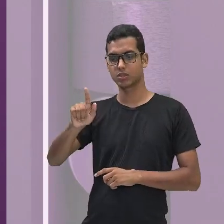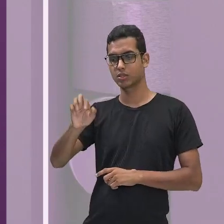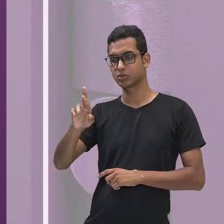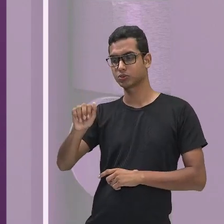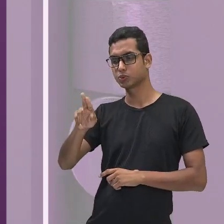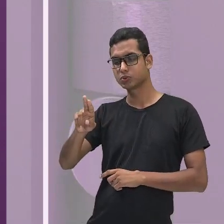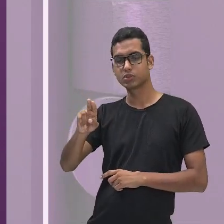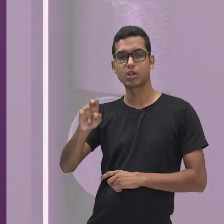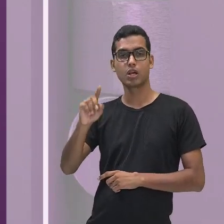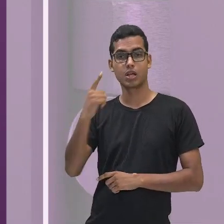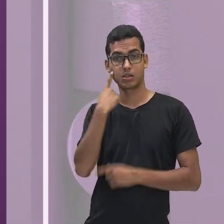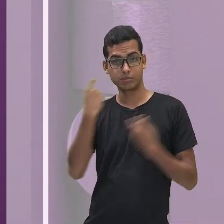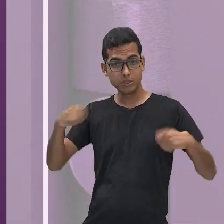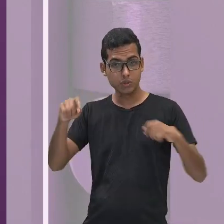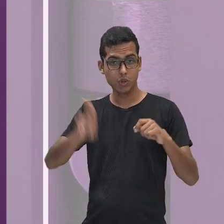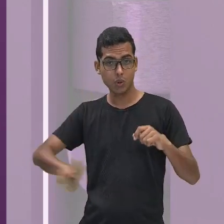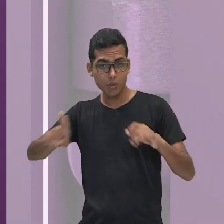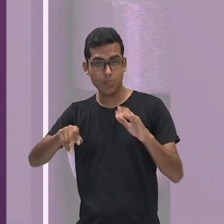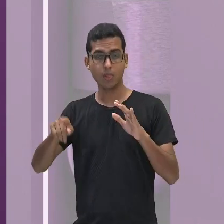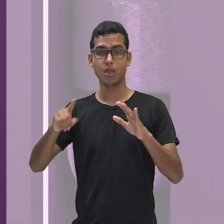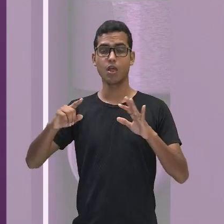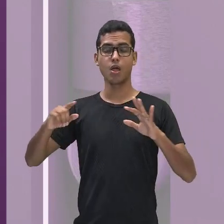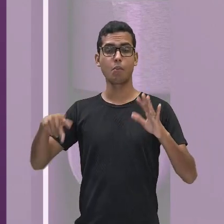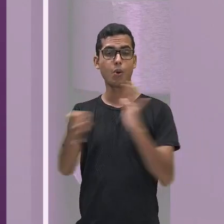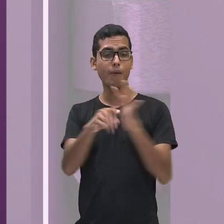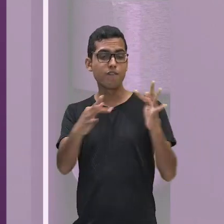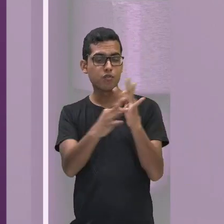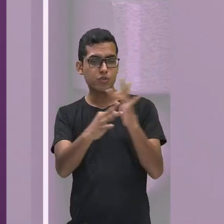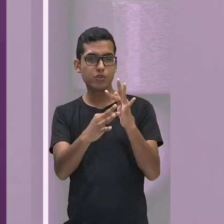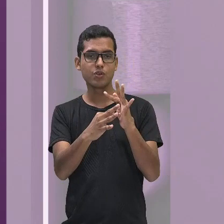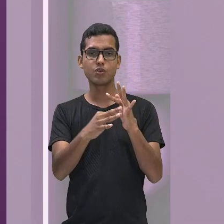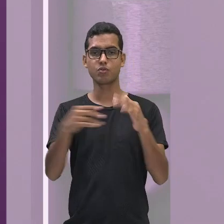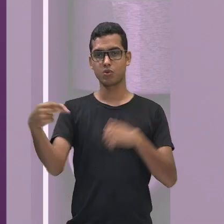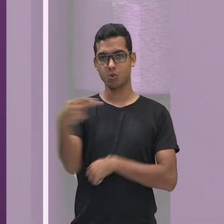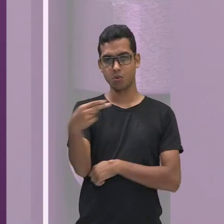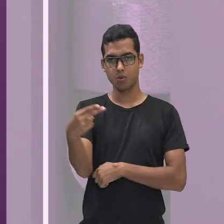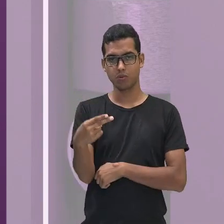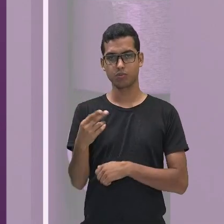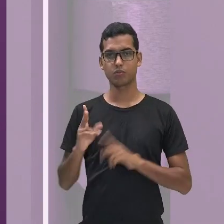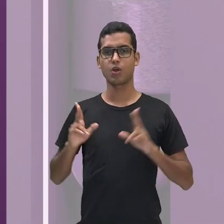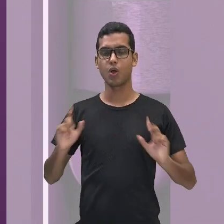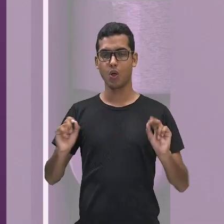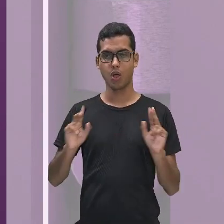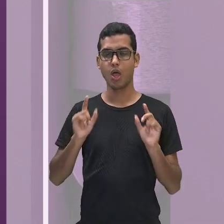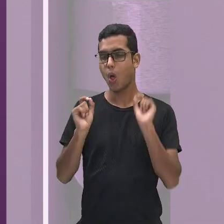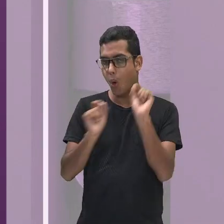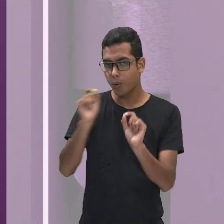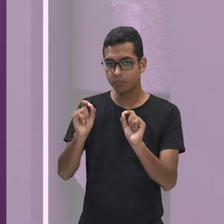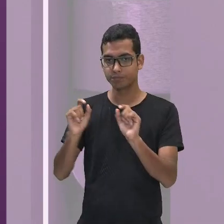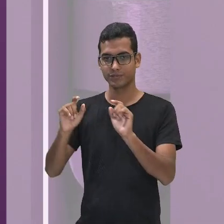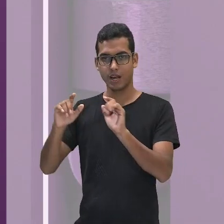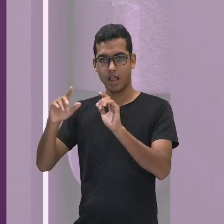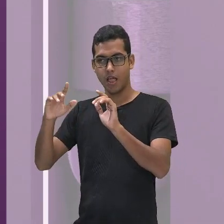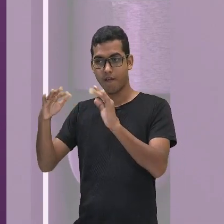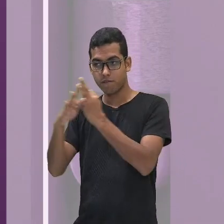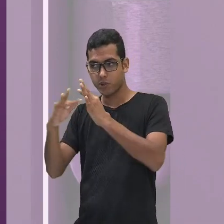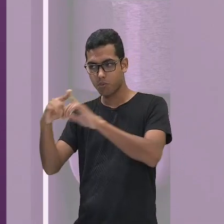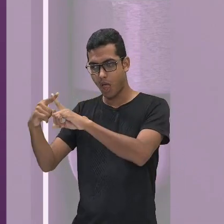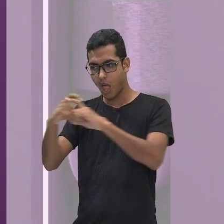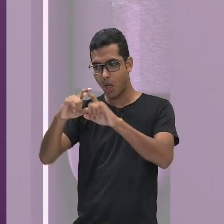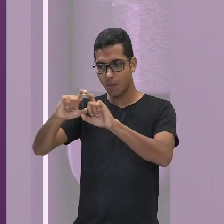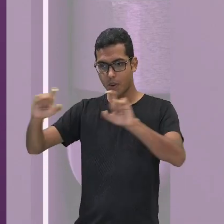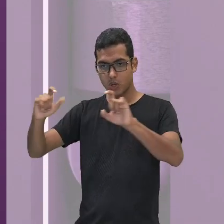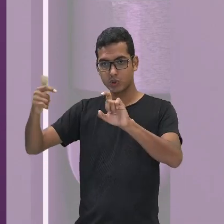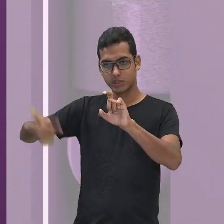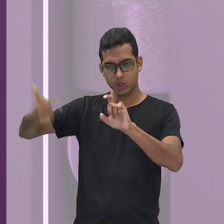utilizar a função equivalente, que nada mais é do que a função do segundo grau multiplicado com a função da primeira, do